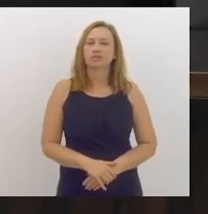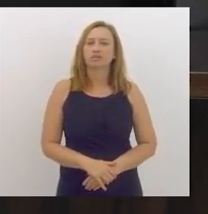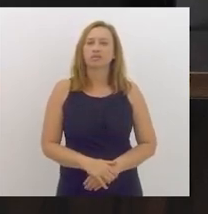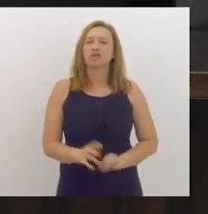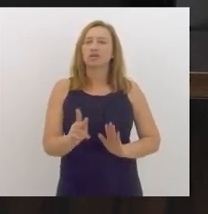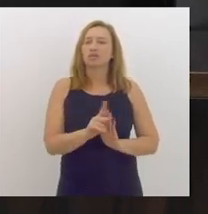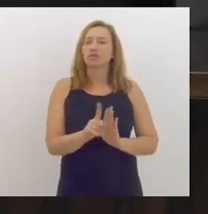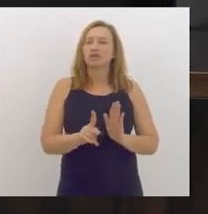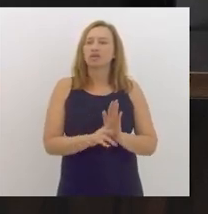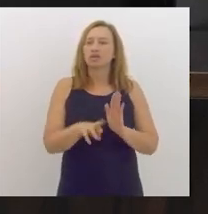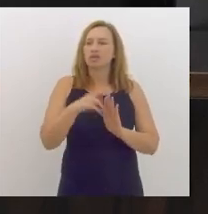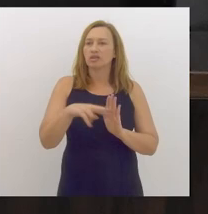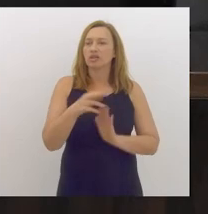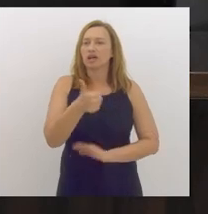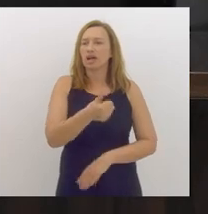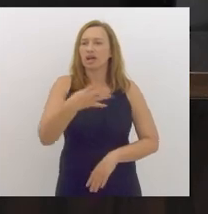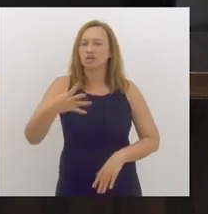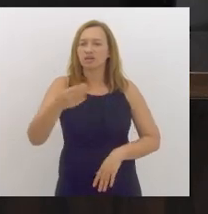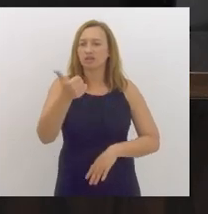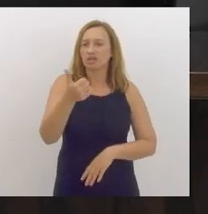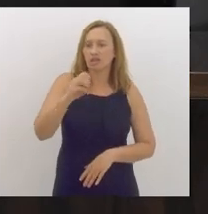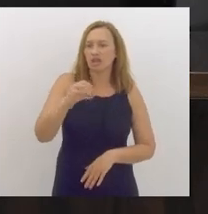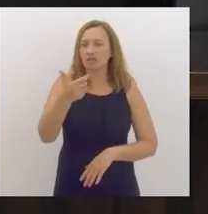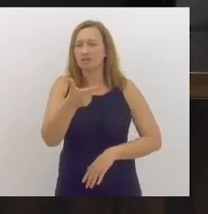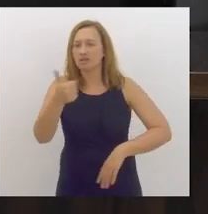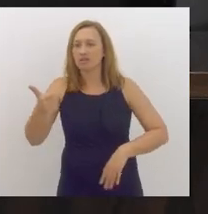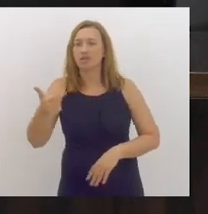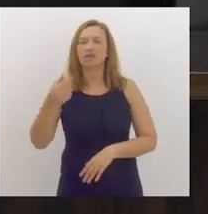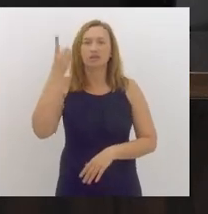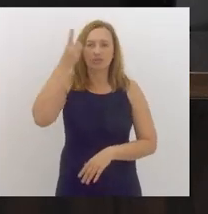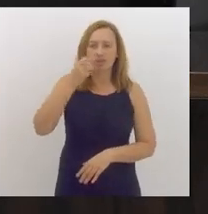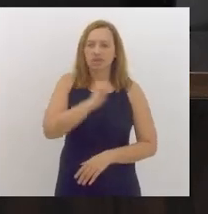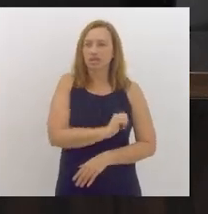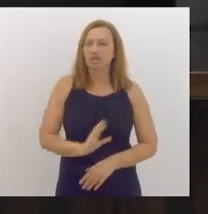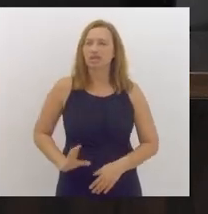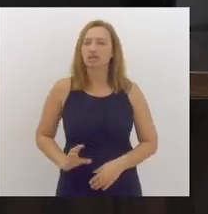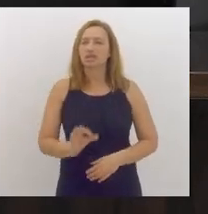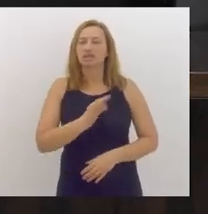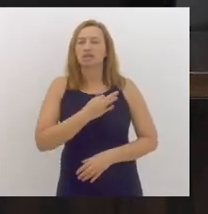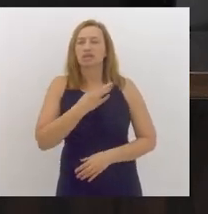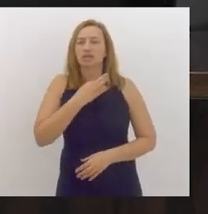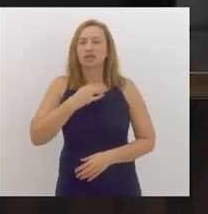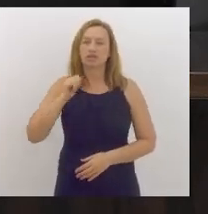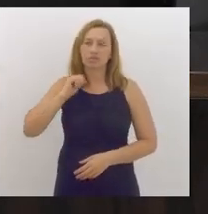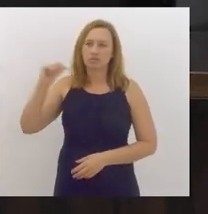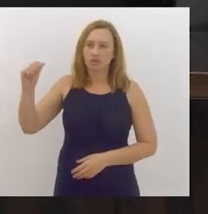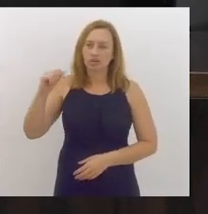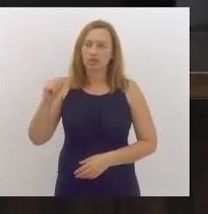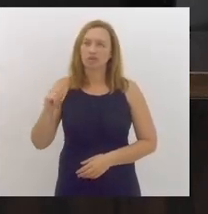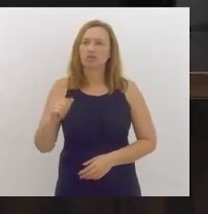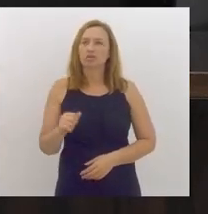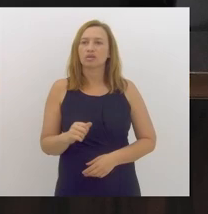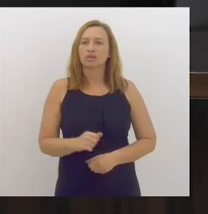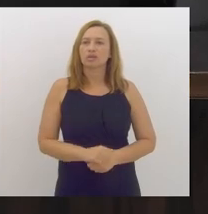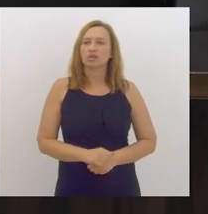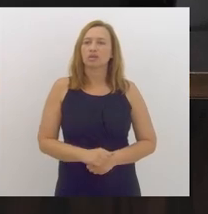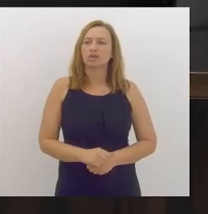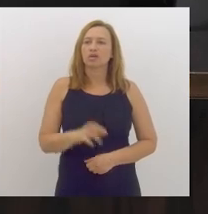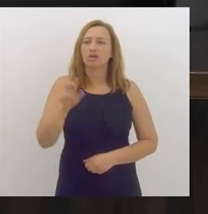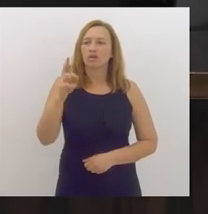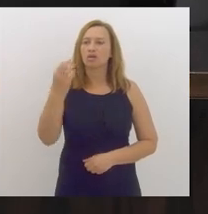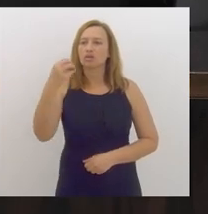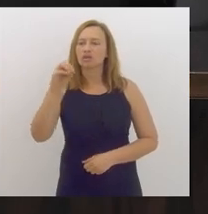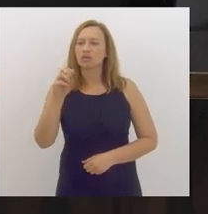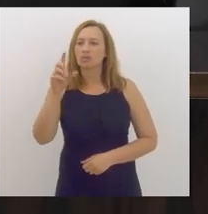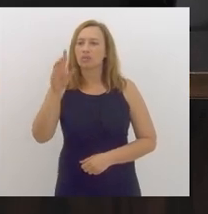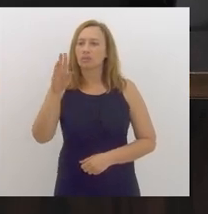Projeto de resolução 1410 de 22, de autoria do deputado André Siciliano. Concede medalha Tiradentes, respectivo diploma, ao senhor Rodrigo